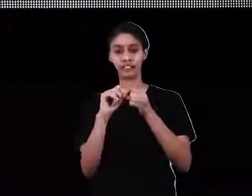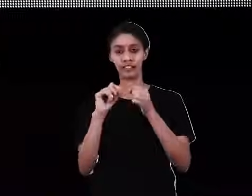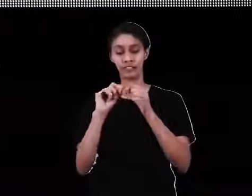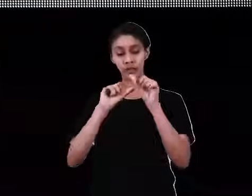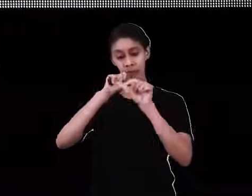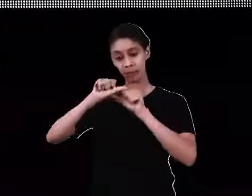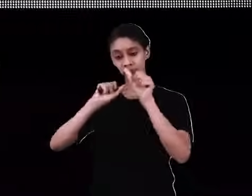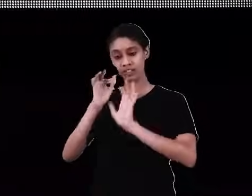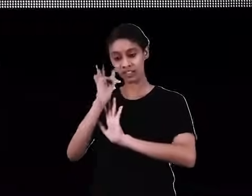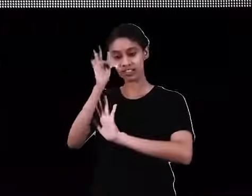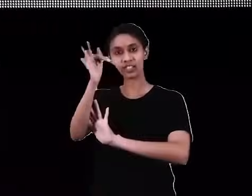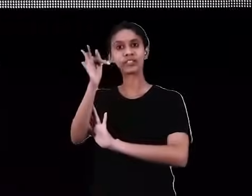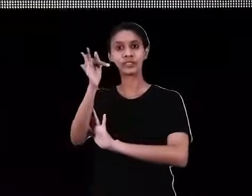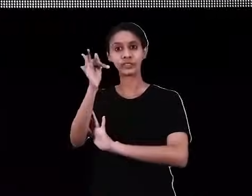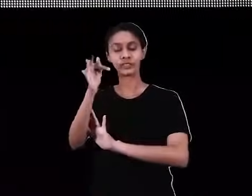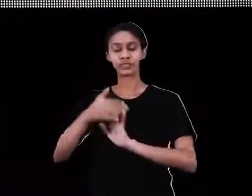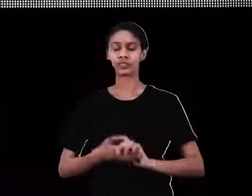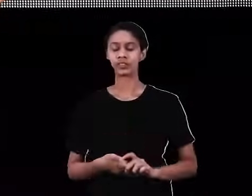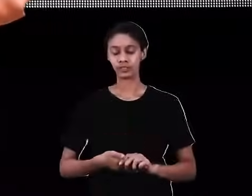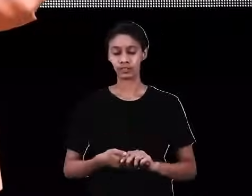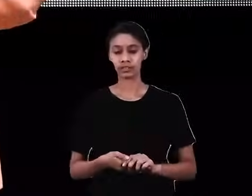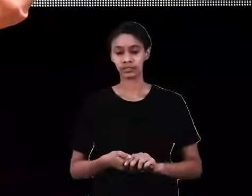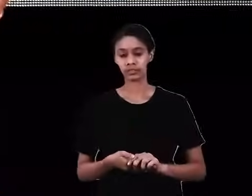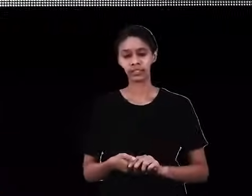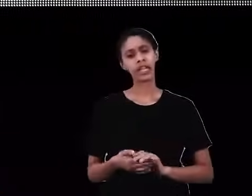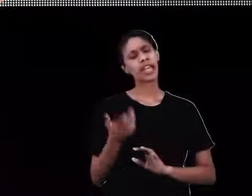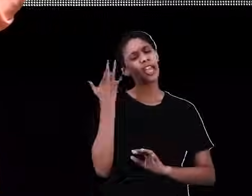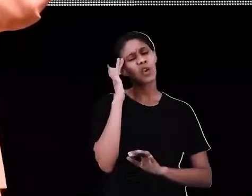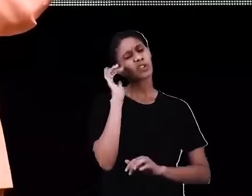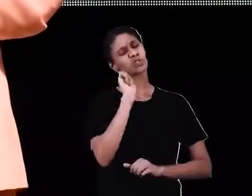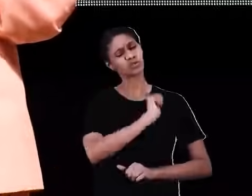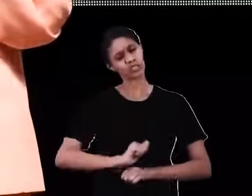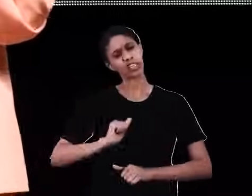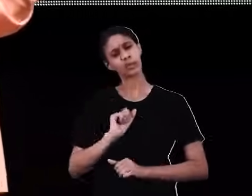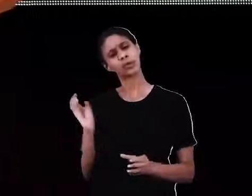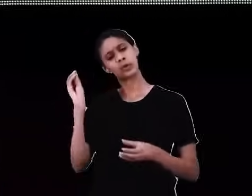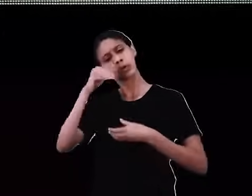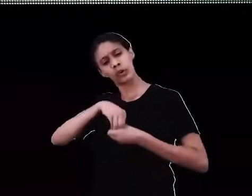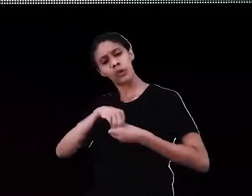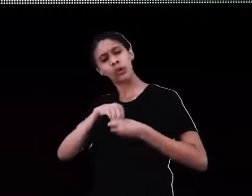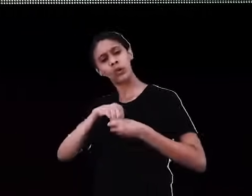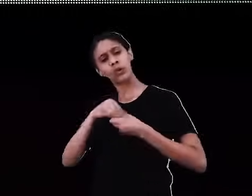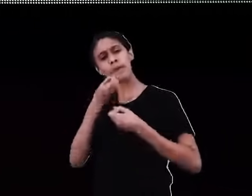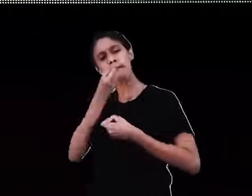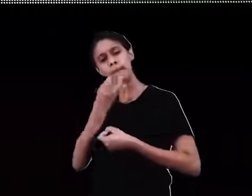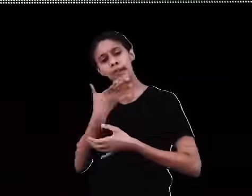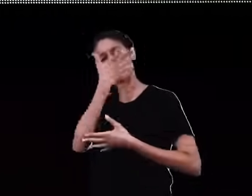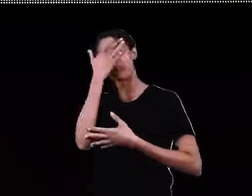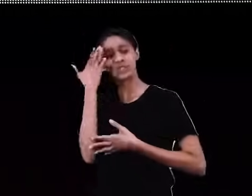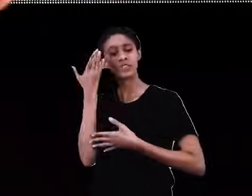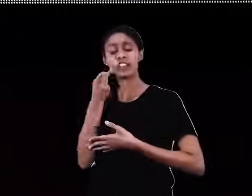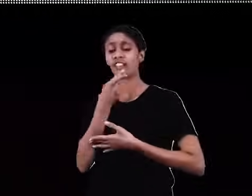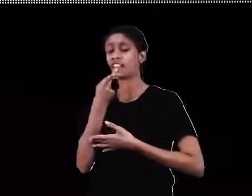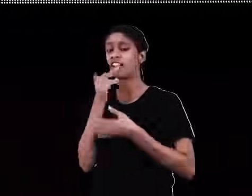Pra... Gente, Abigail... Eu acho que Abigail acrescentou uma bem-aventurança. Ela tava dizendo assim, bem-aventurados que não tendo nada a